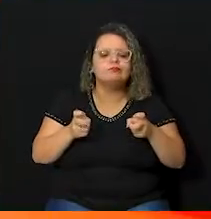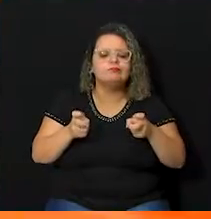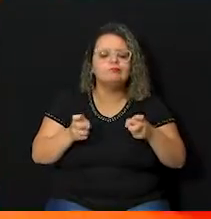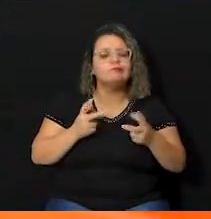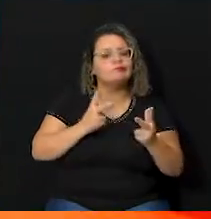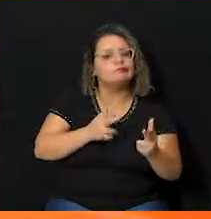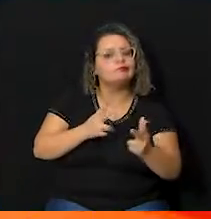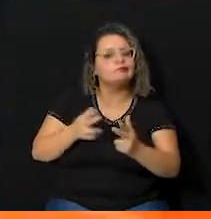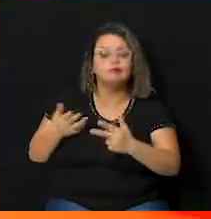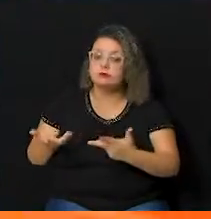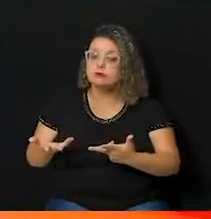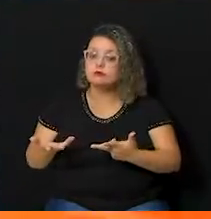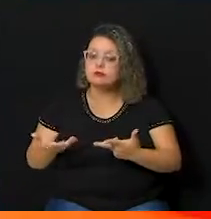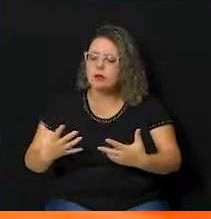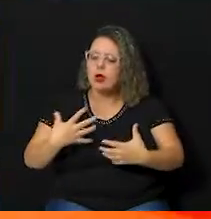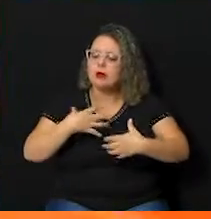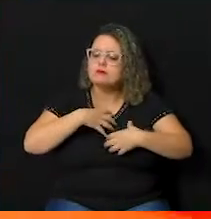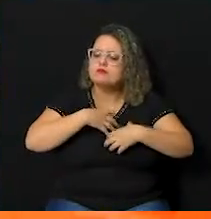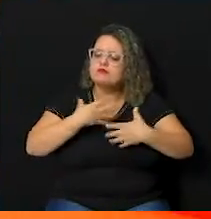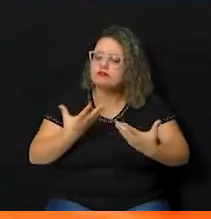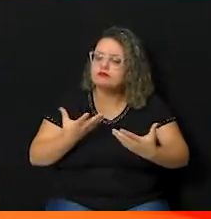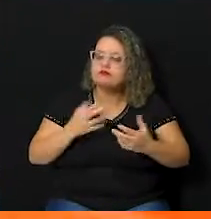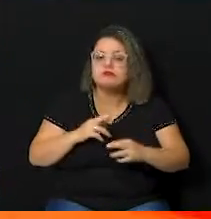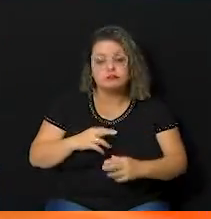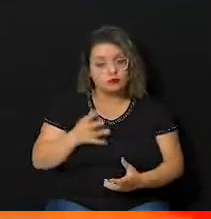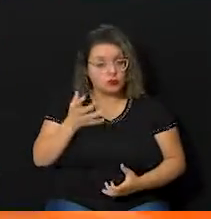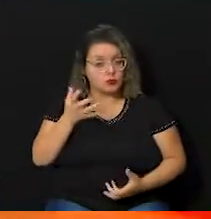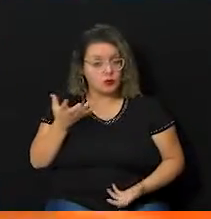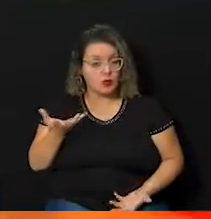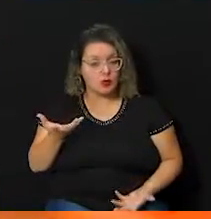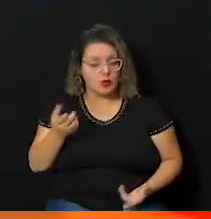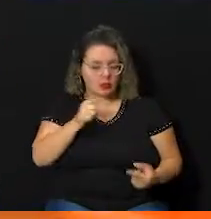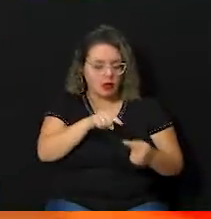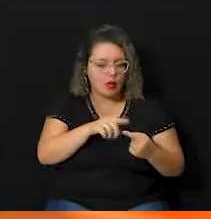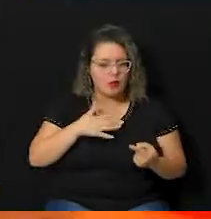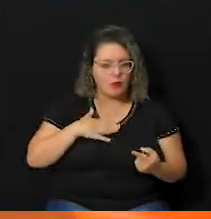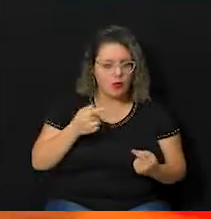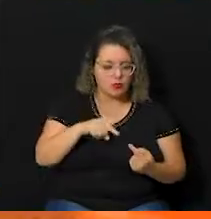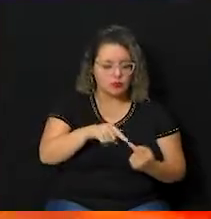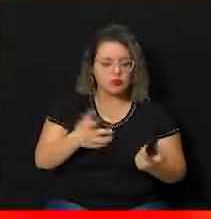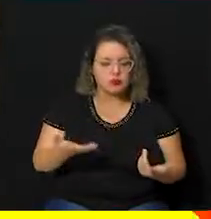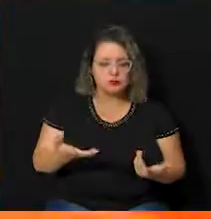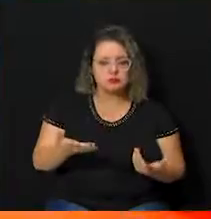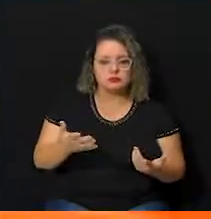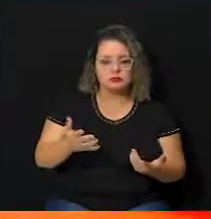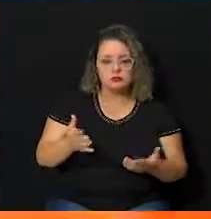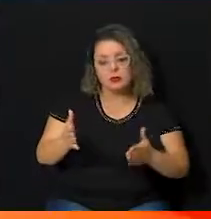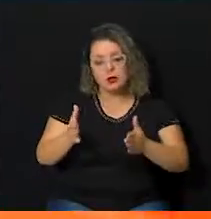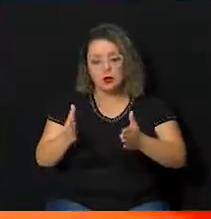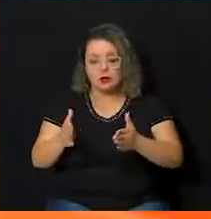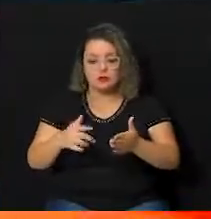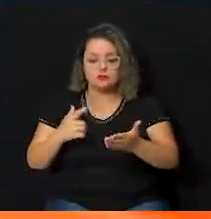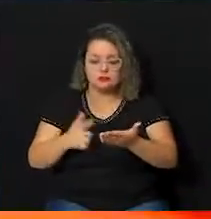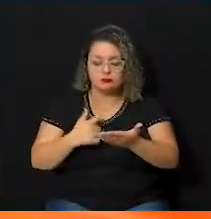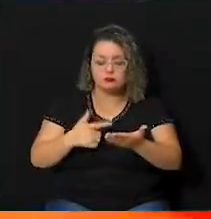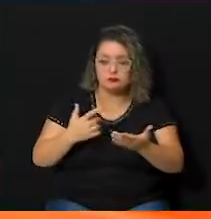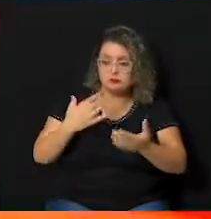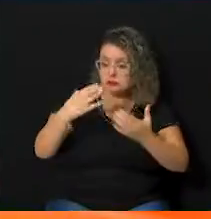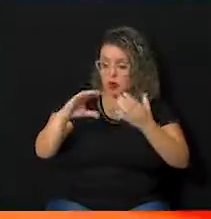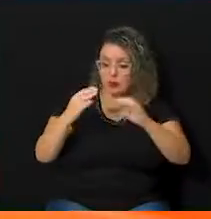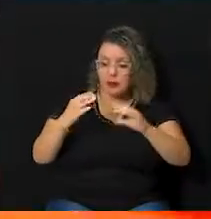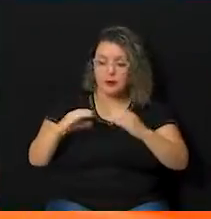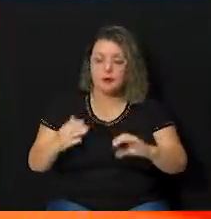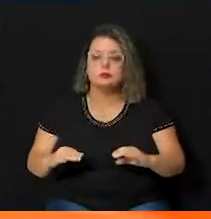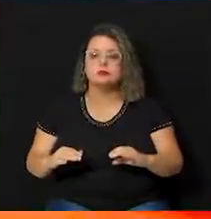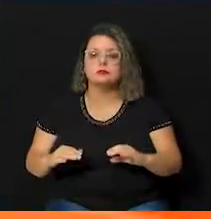quadrinho, ele acabou tocando as pessoas do jeito que eu queria. E aí, foi passando o tempo, eu publiquei mais obras, e só